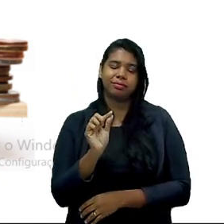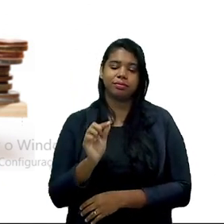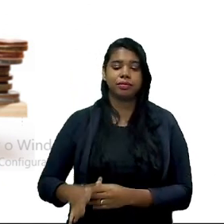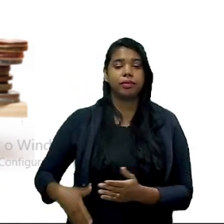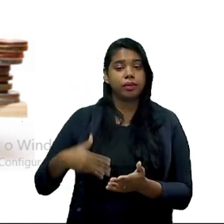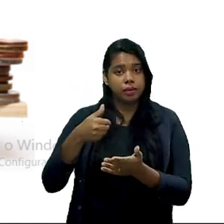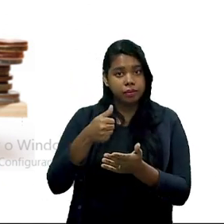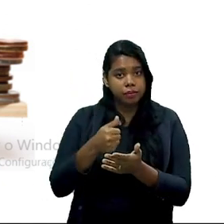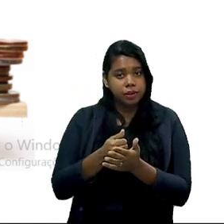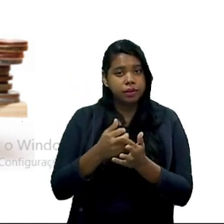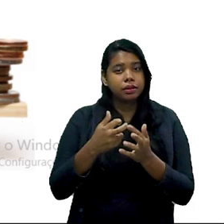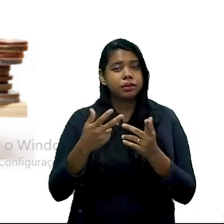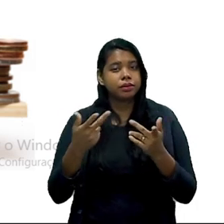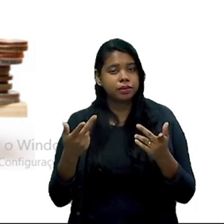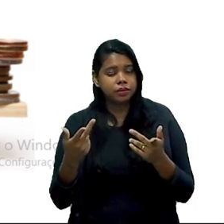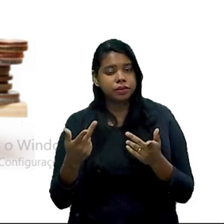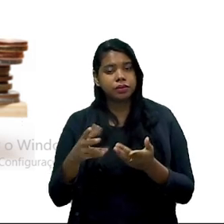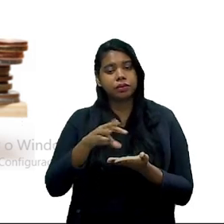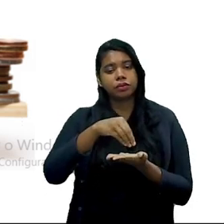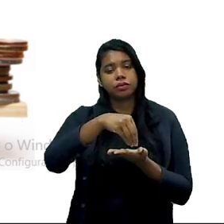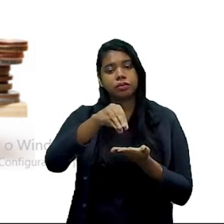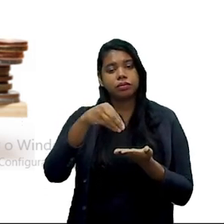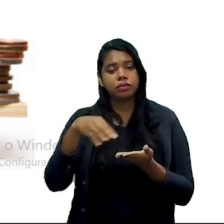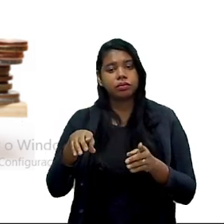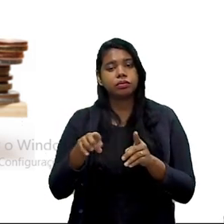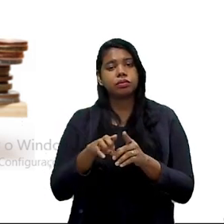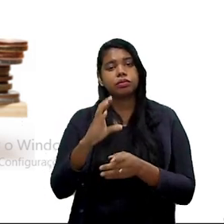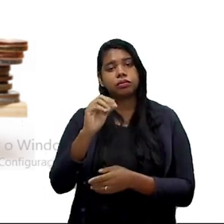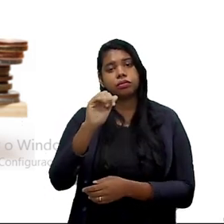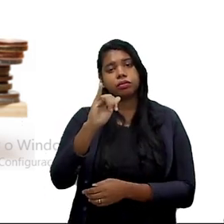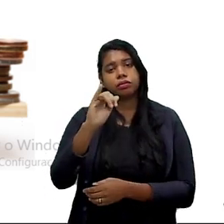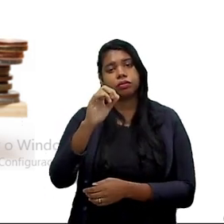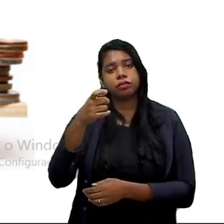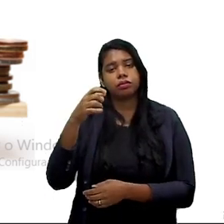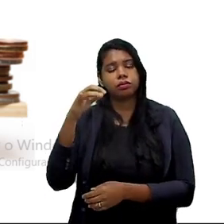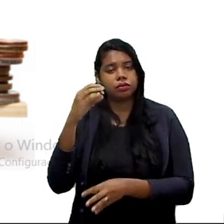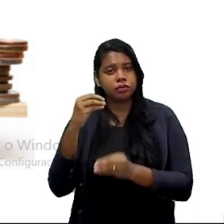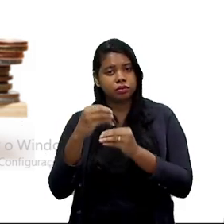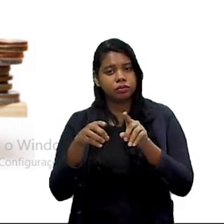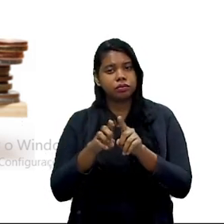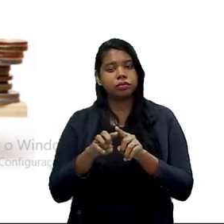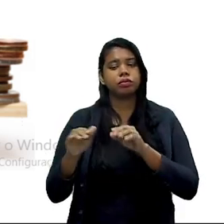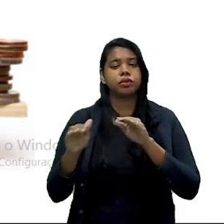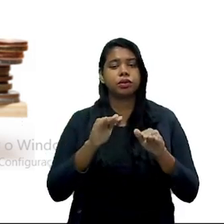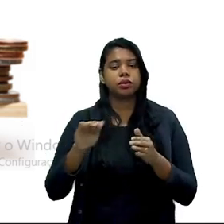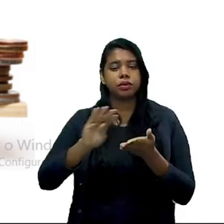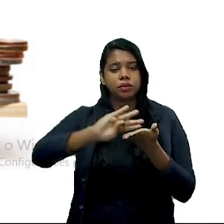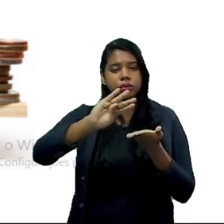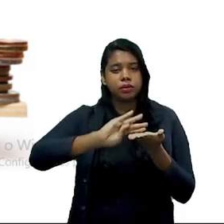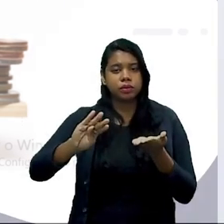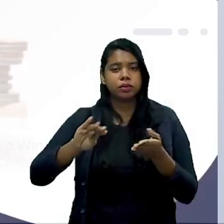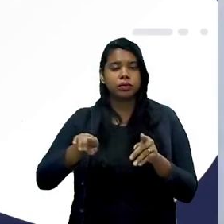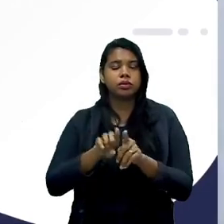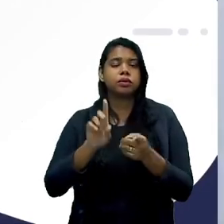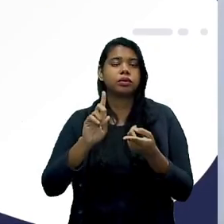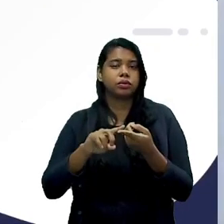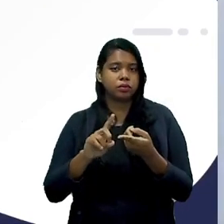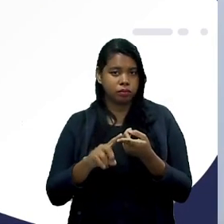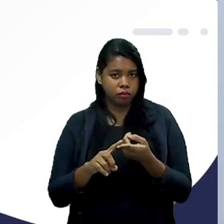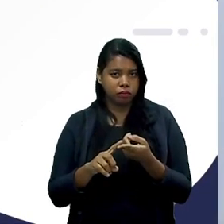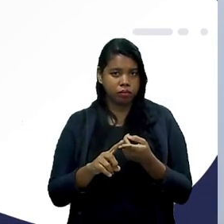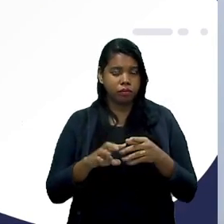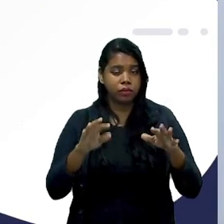pagar, contas a receber, controle de caixa, fluxo de caixa, movimento bancário. Então, o conjunto